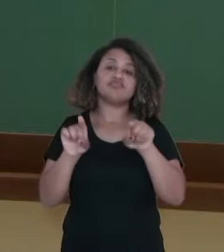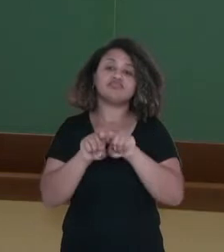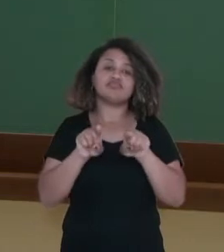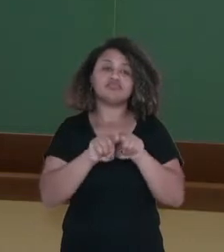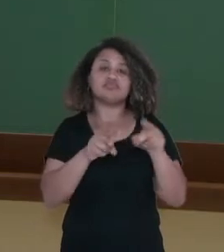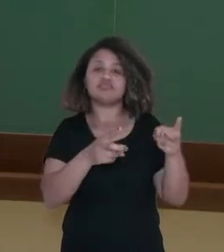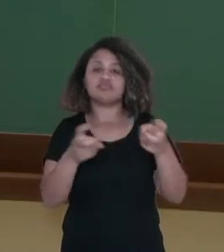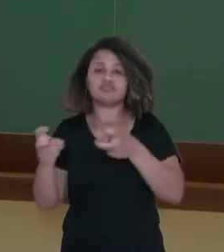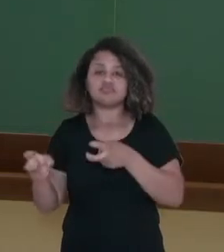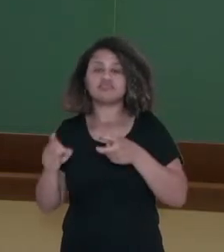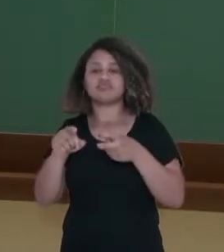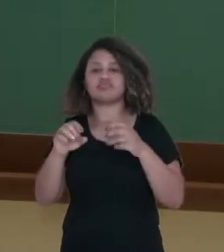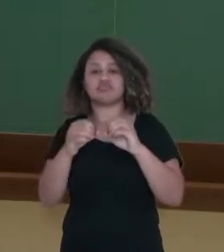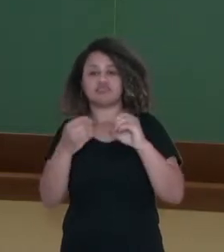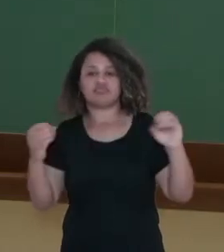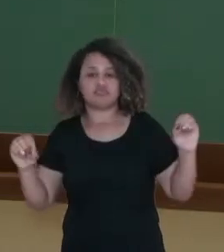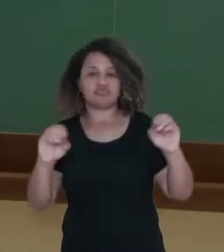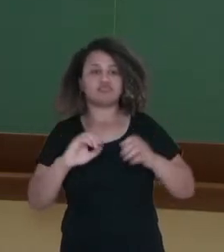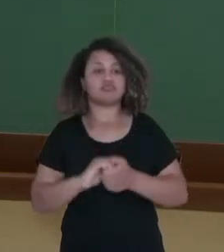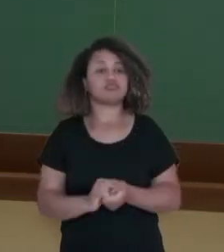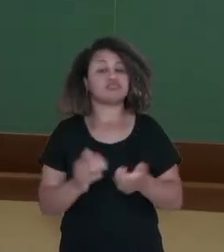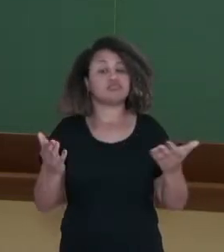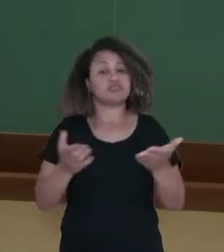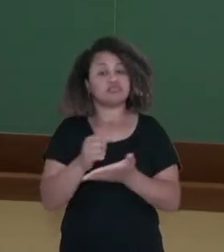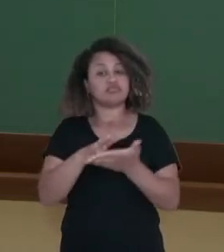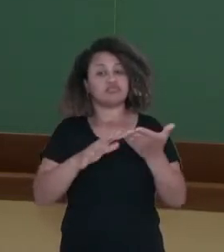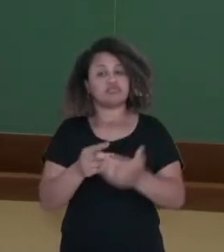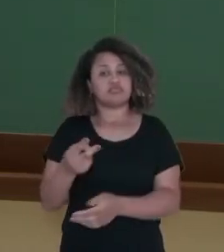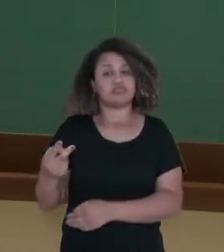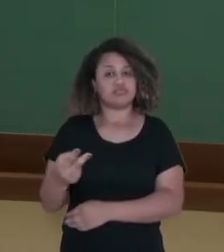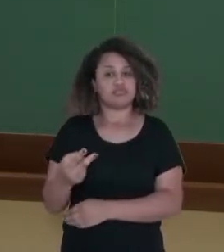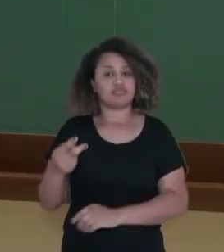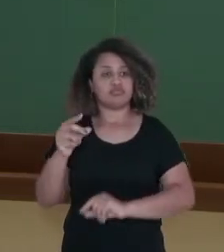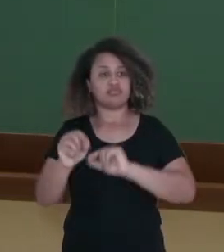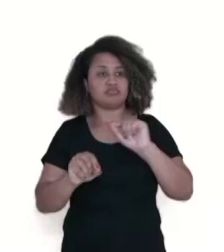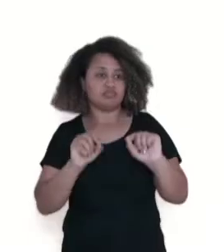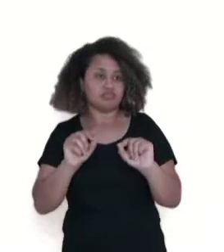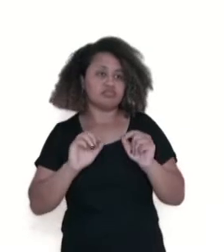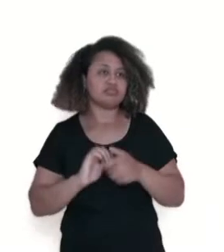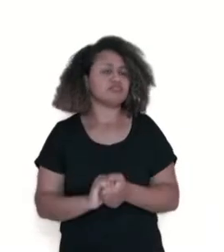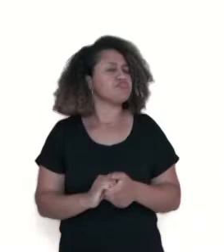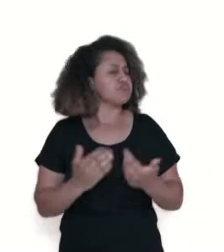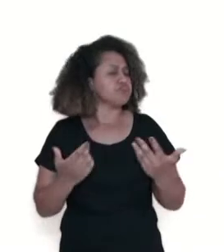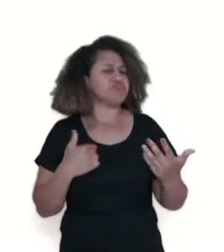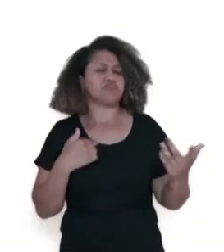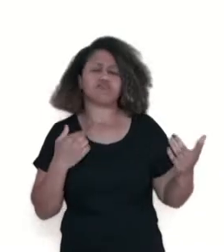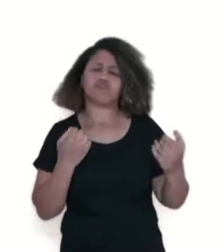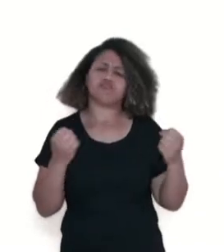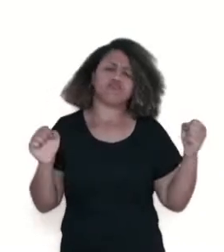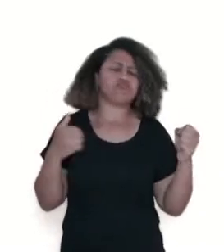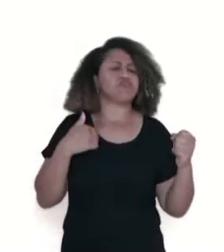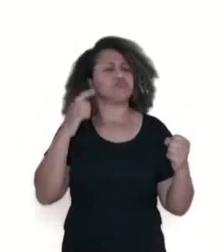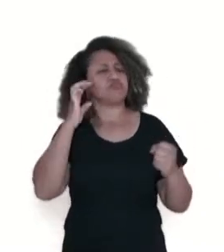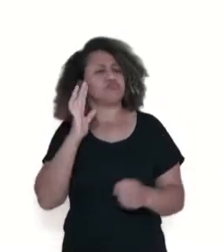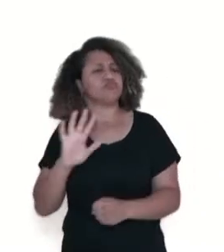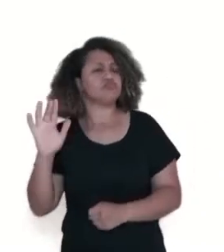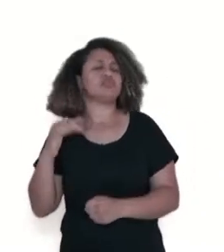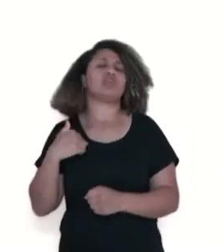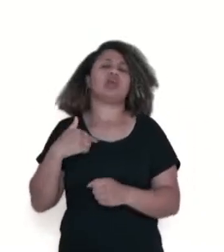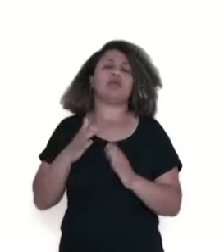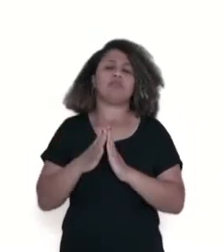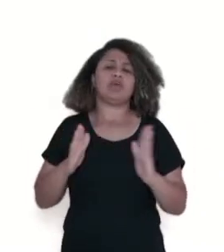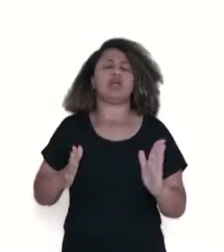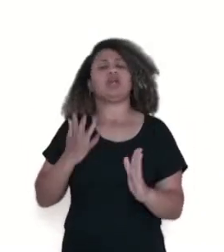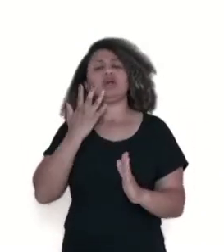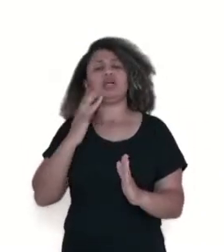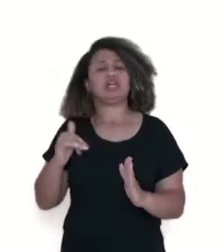orações. Vamos à segunda atividade. Definitivamente é impossível imaginar uma infância livre da influência